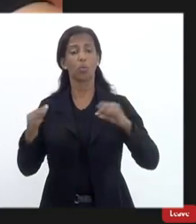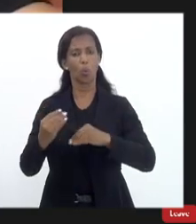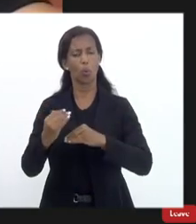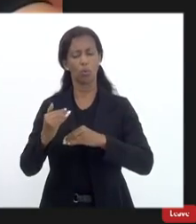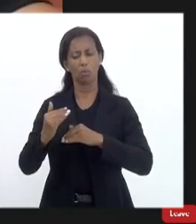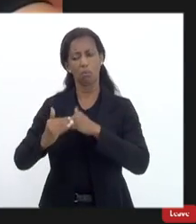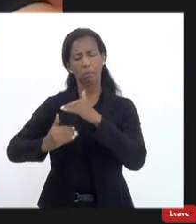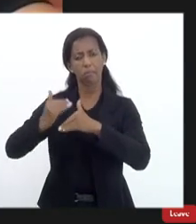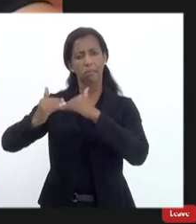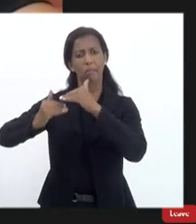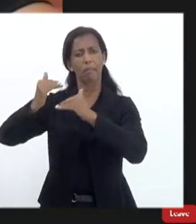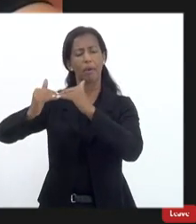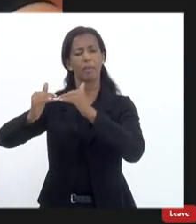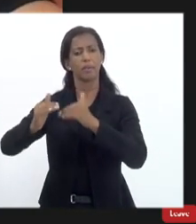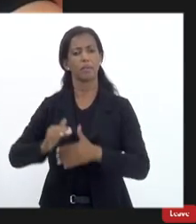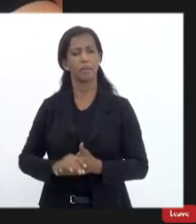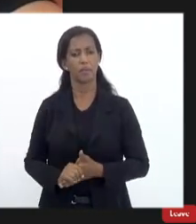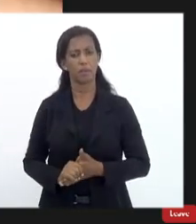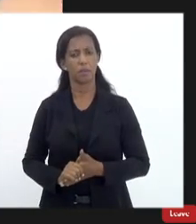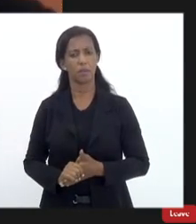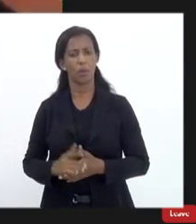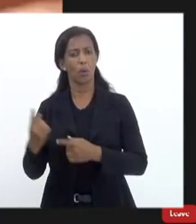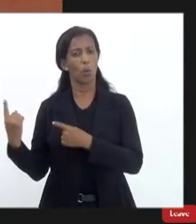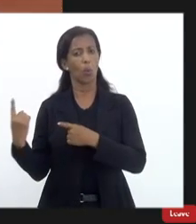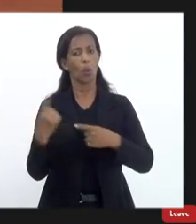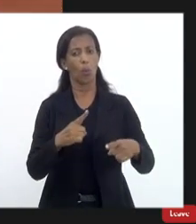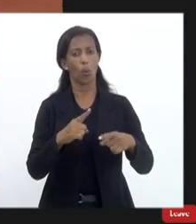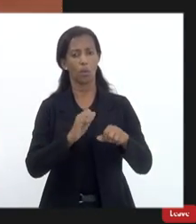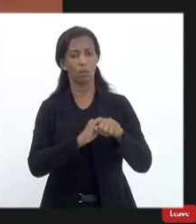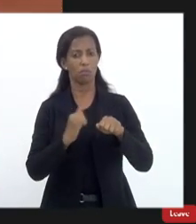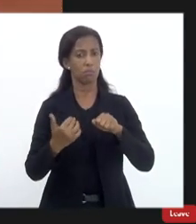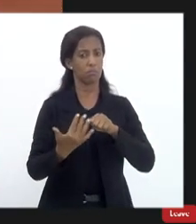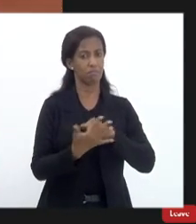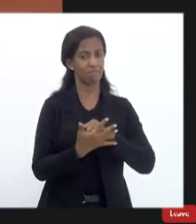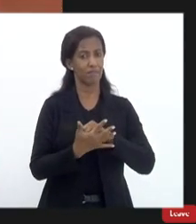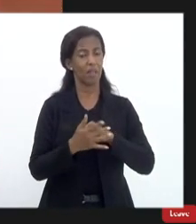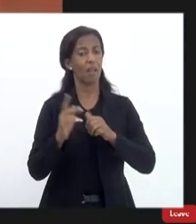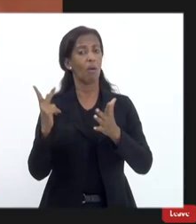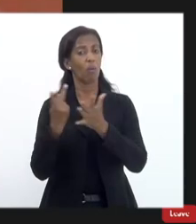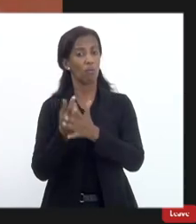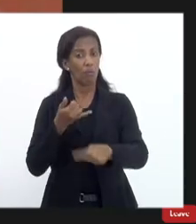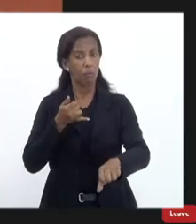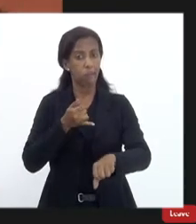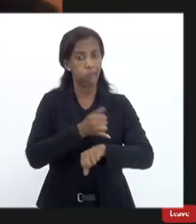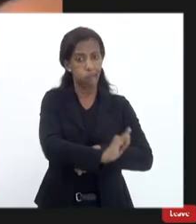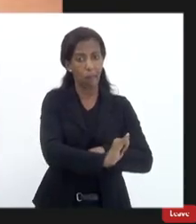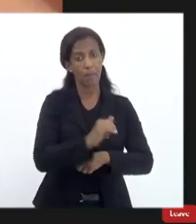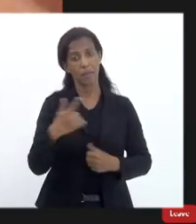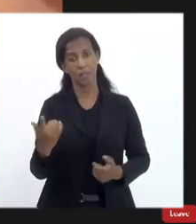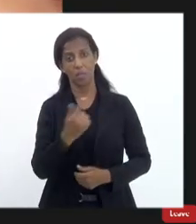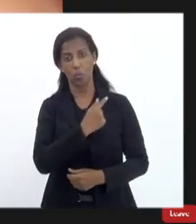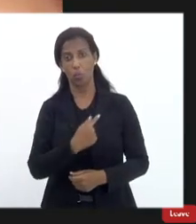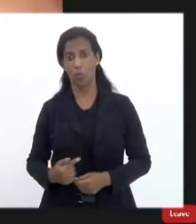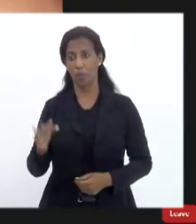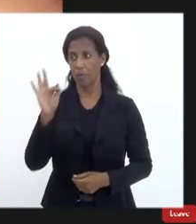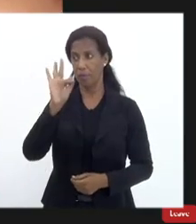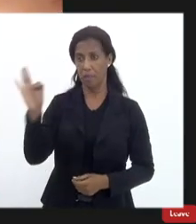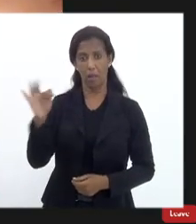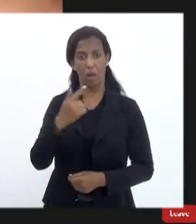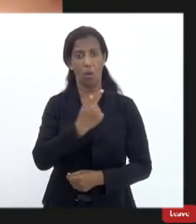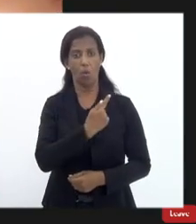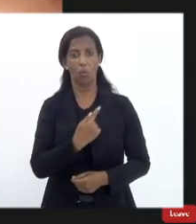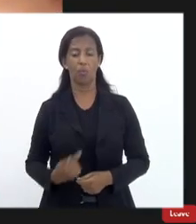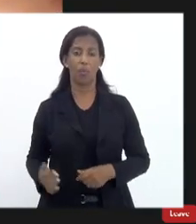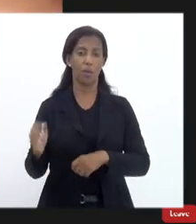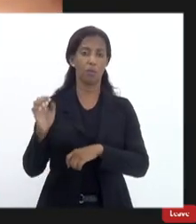processo, né, de combate à pandemia, ele aconteceu com enormes falhas, né, seja do governo federal, seja do governo estadual